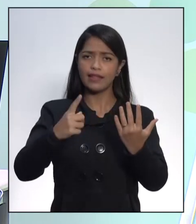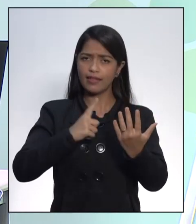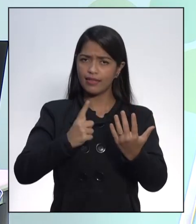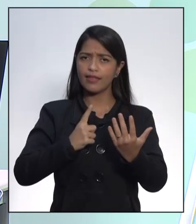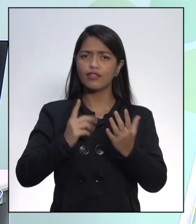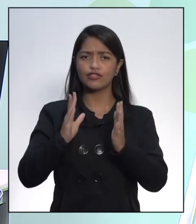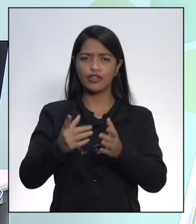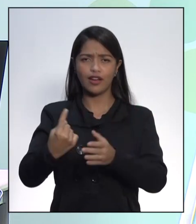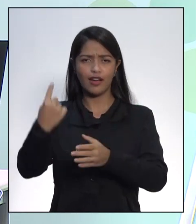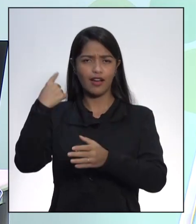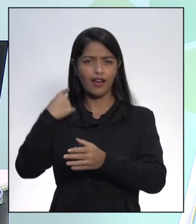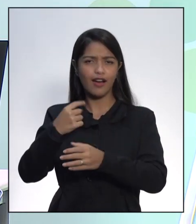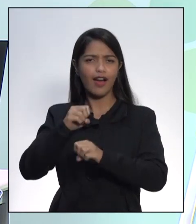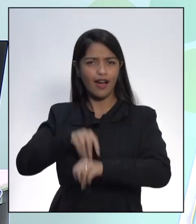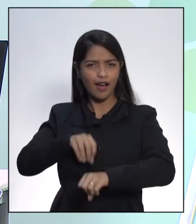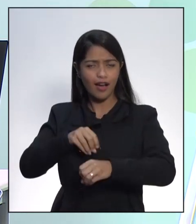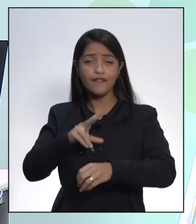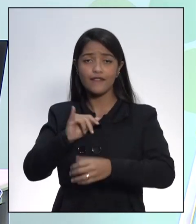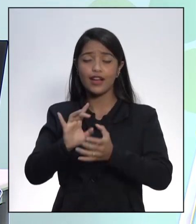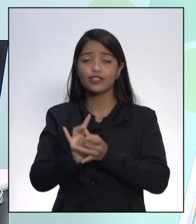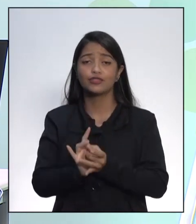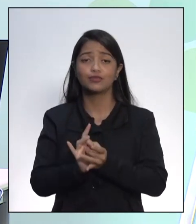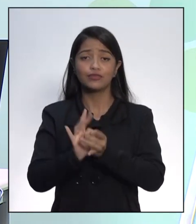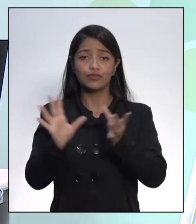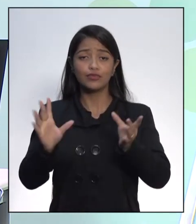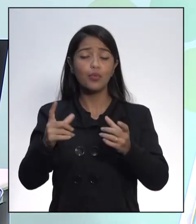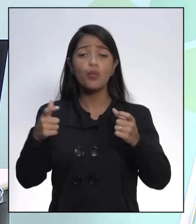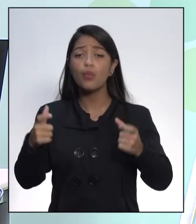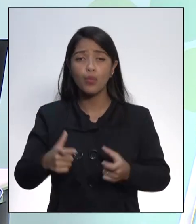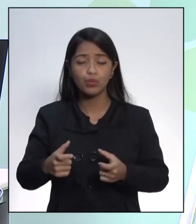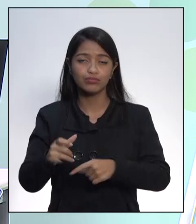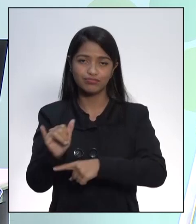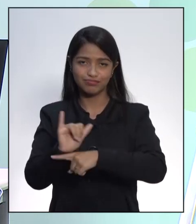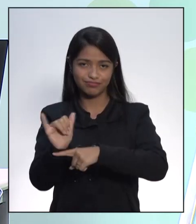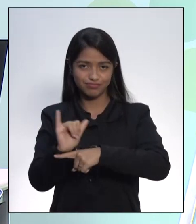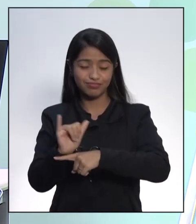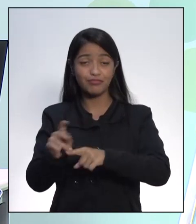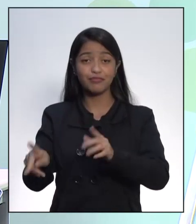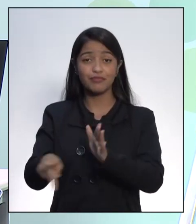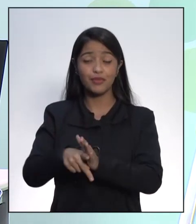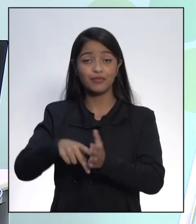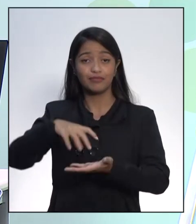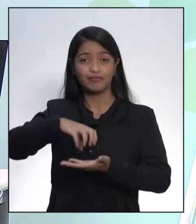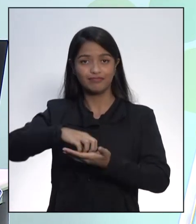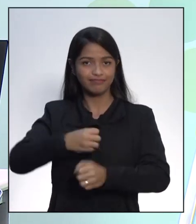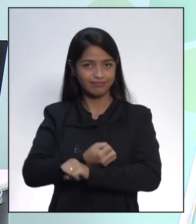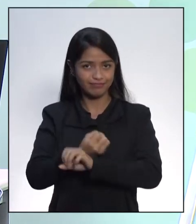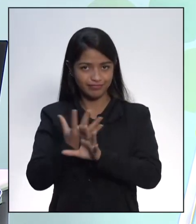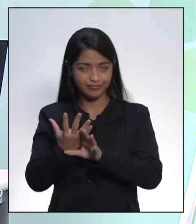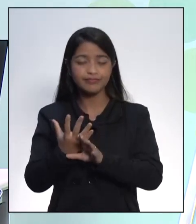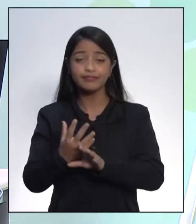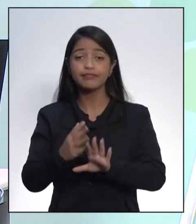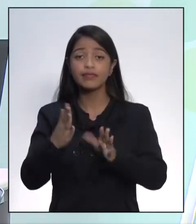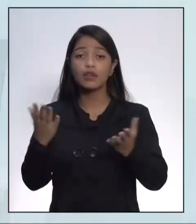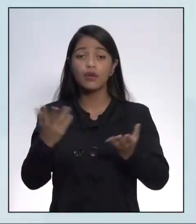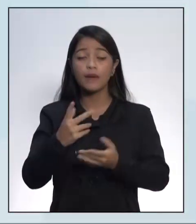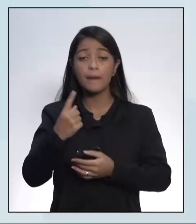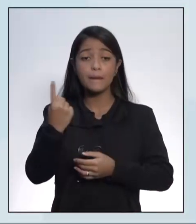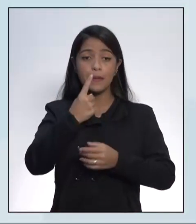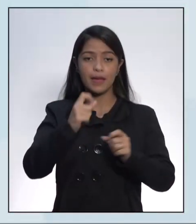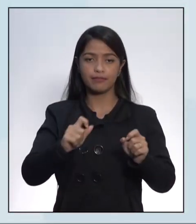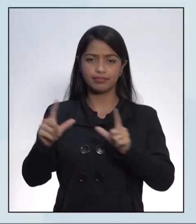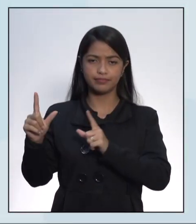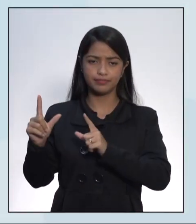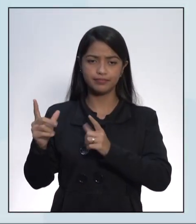disponível no YouTube, no canal do Centro de Mídias. É sempre bom dar aquela retomada. Mas vamos para a primeira imagem, vamos